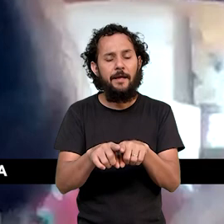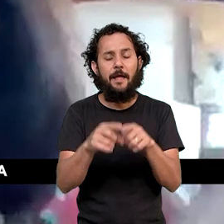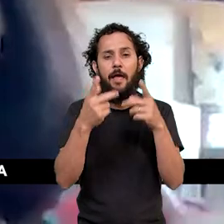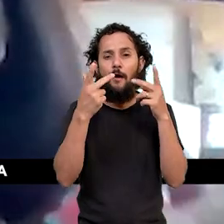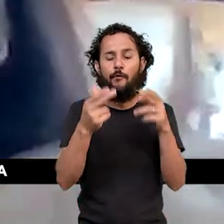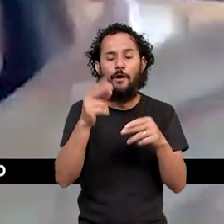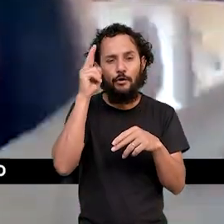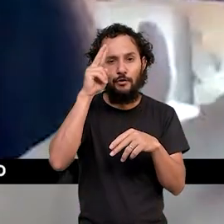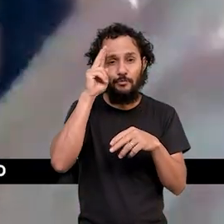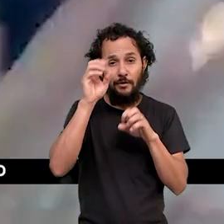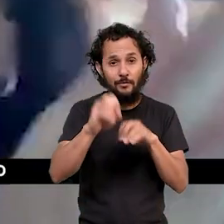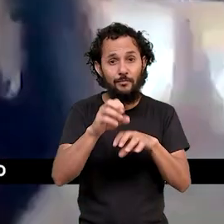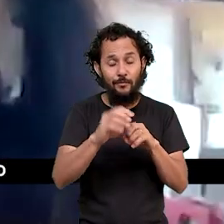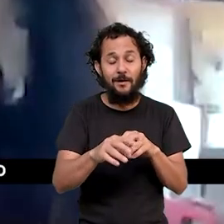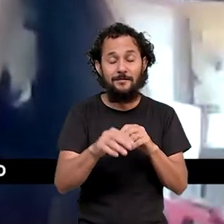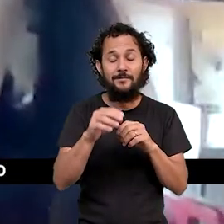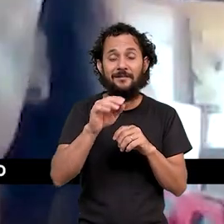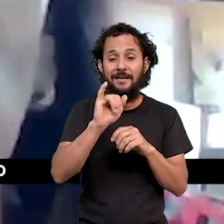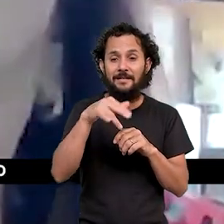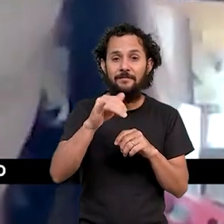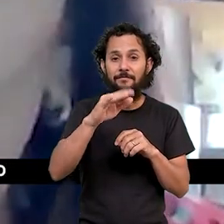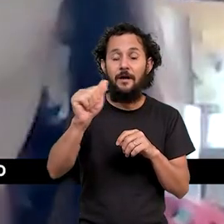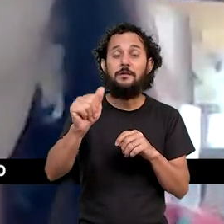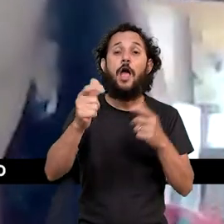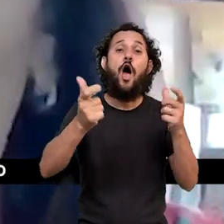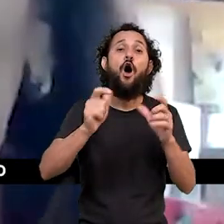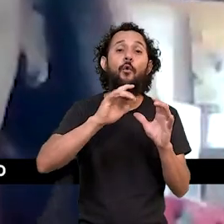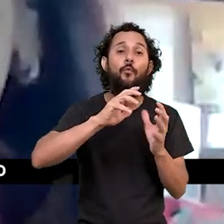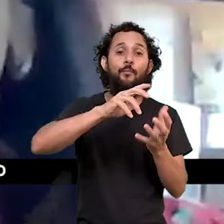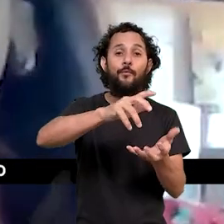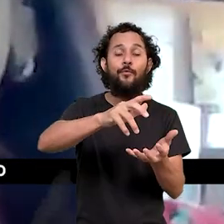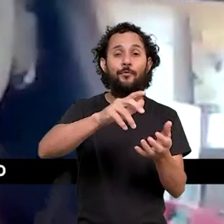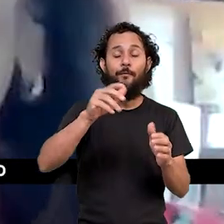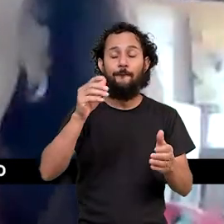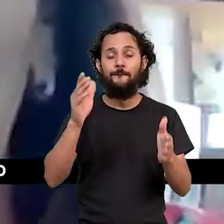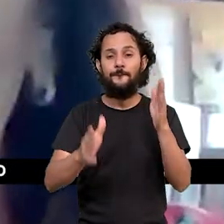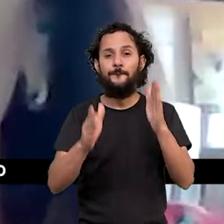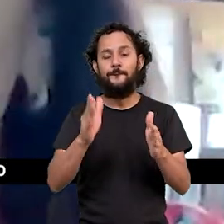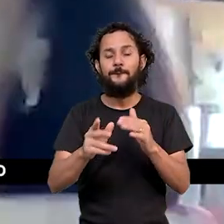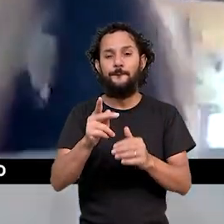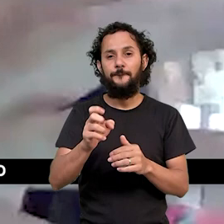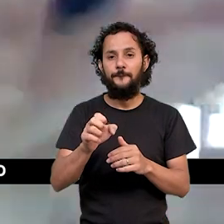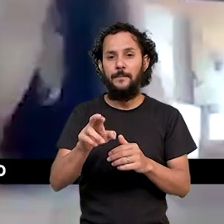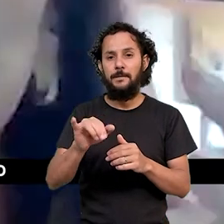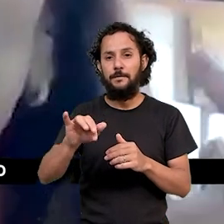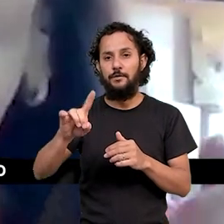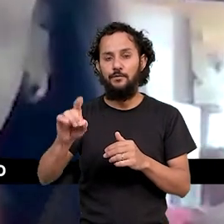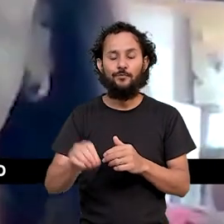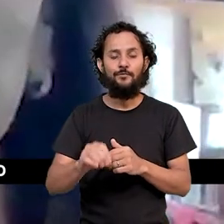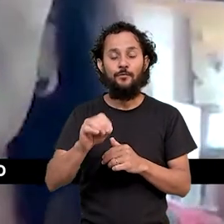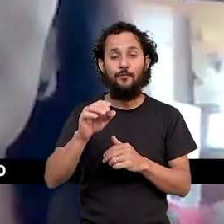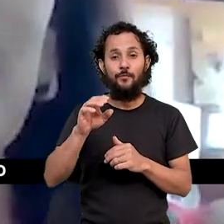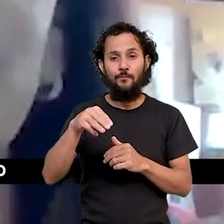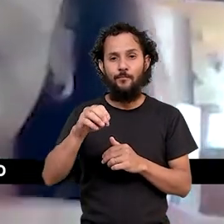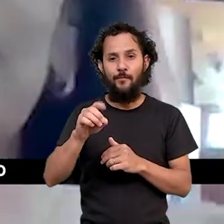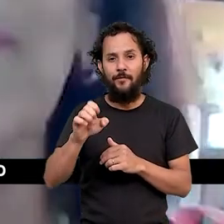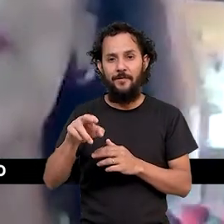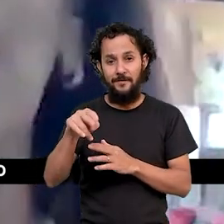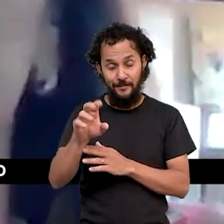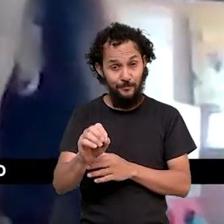concomitantemente à história da educação da infância no mundo. No período moderno, é importante dizer isso para